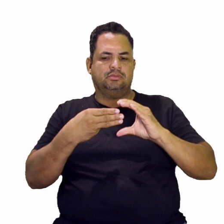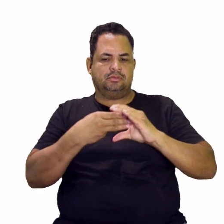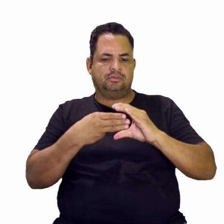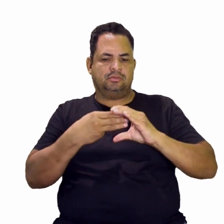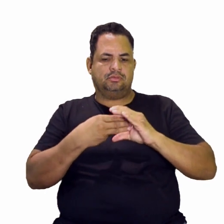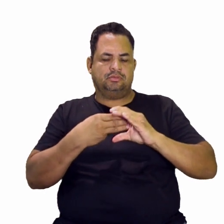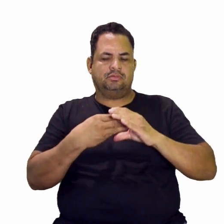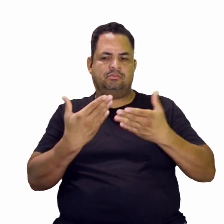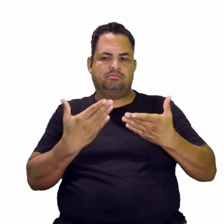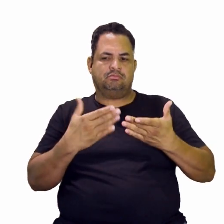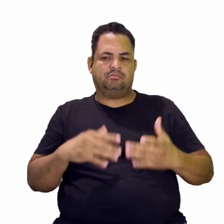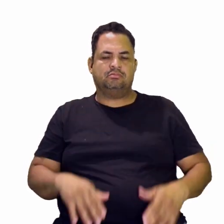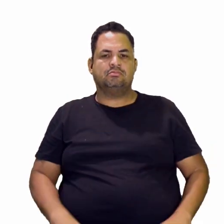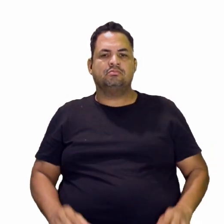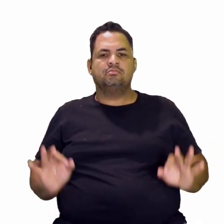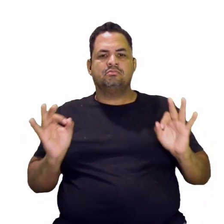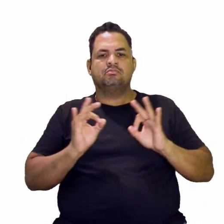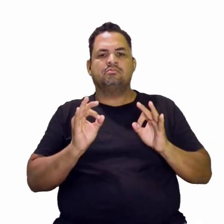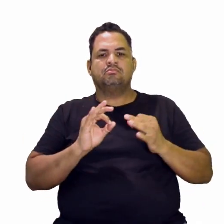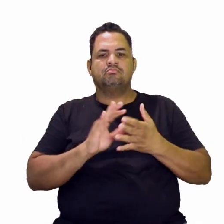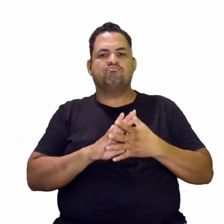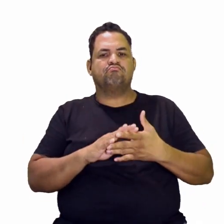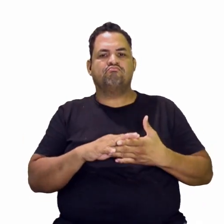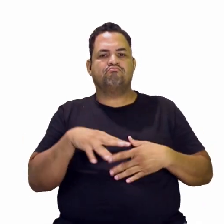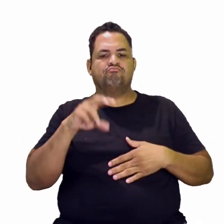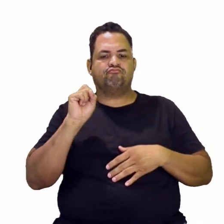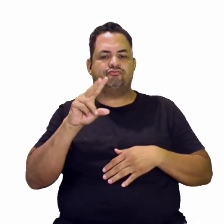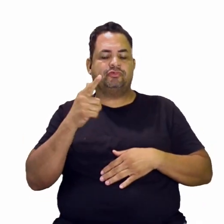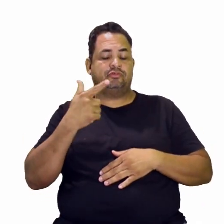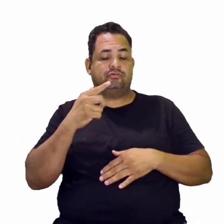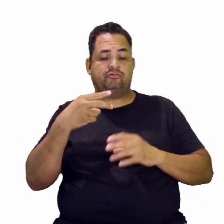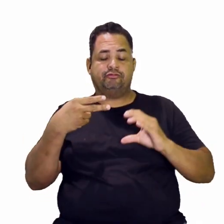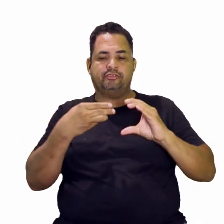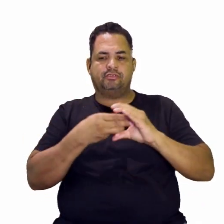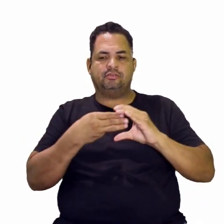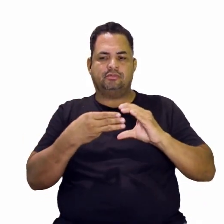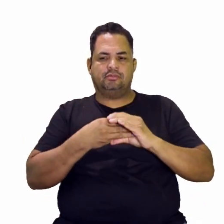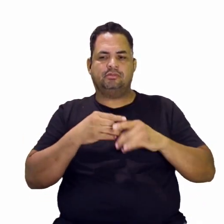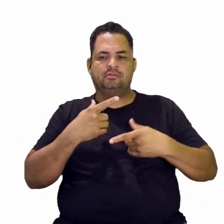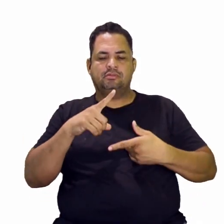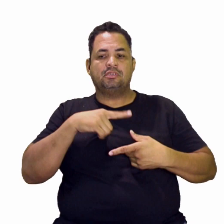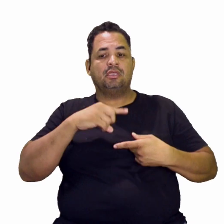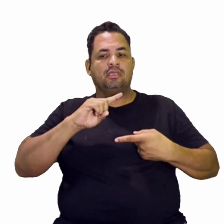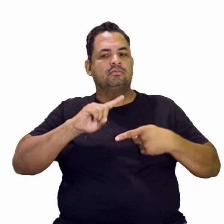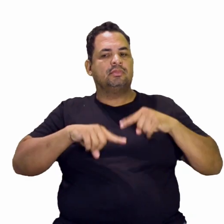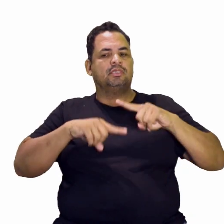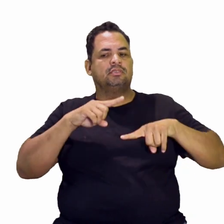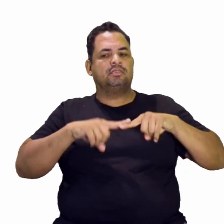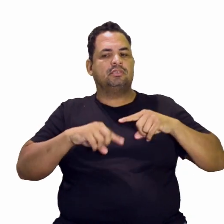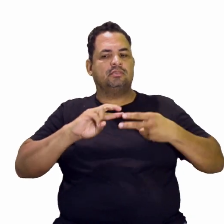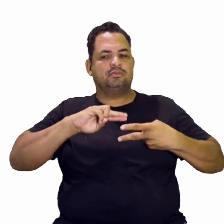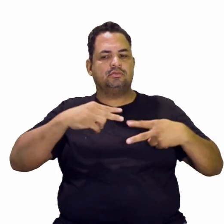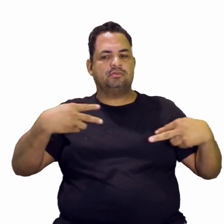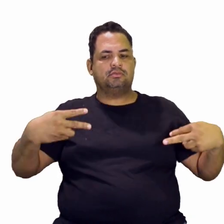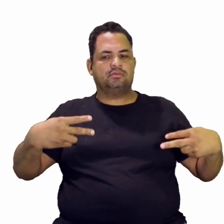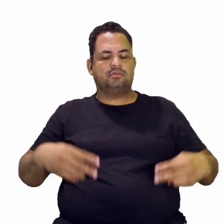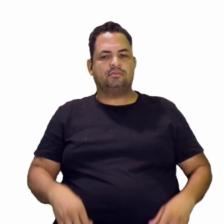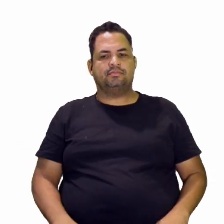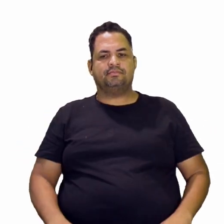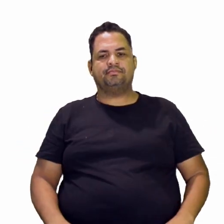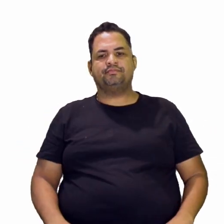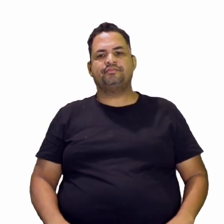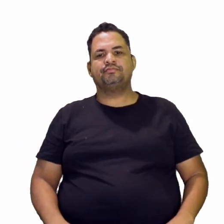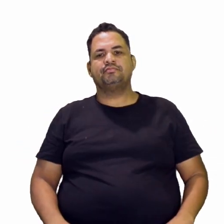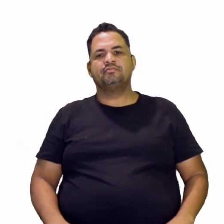segundo a teoria celular? Perfeito, mas os vírus não têm célula. Mas eles têm material genético, tá? Então, eles